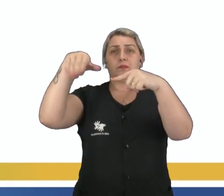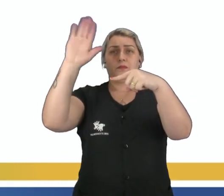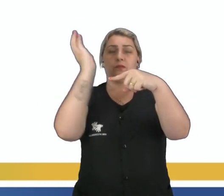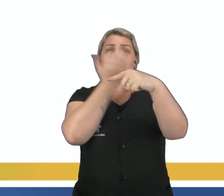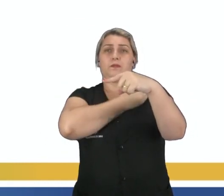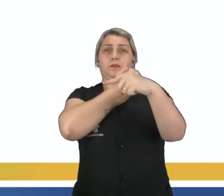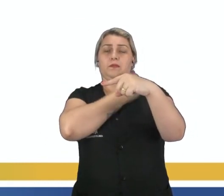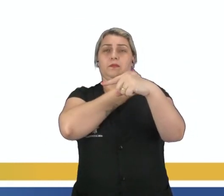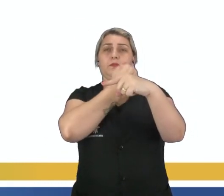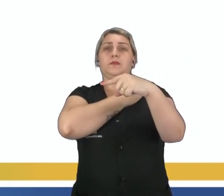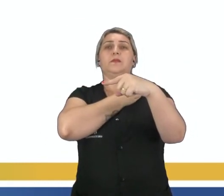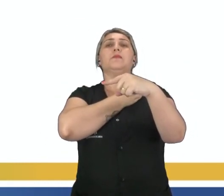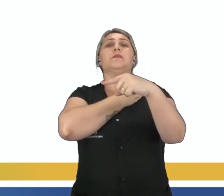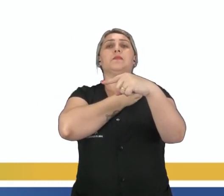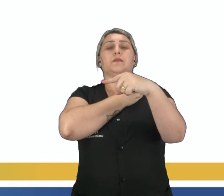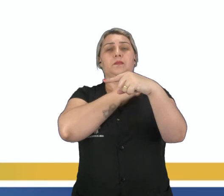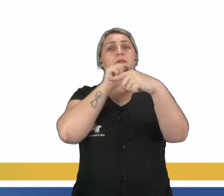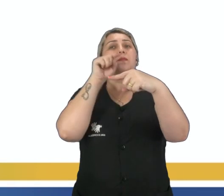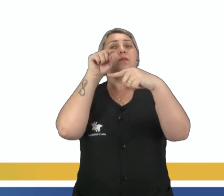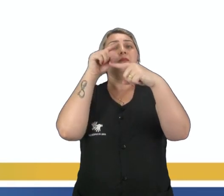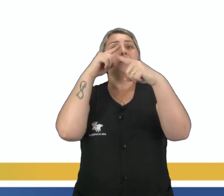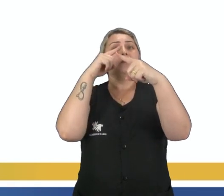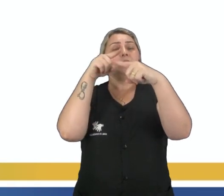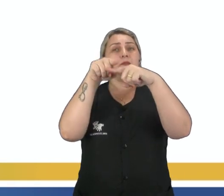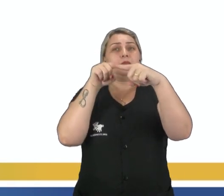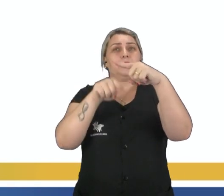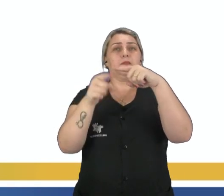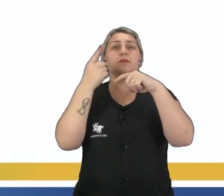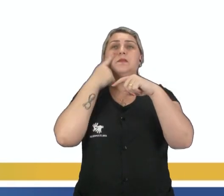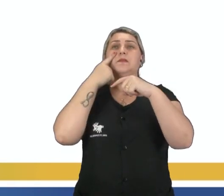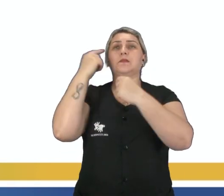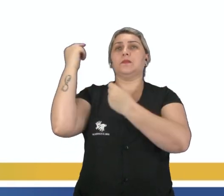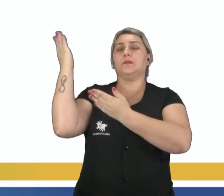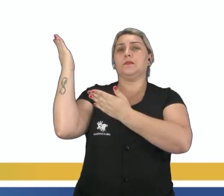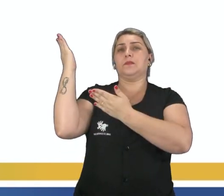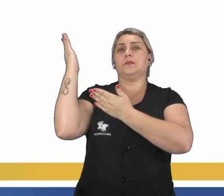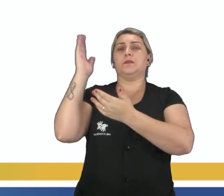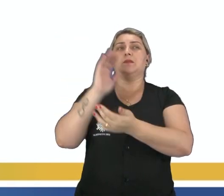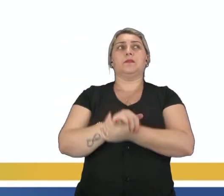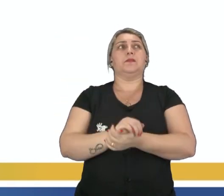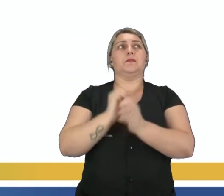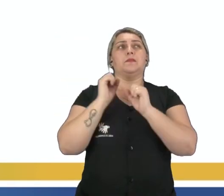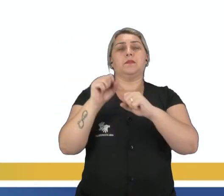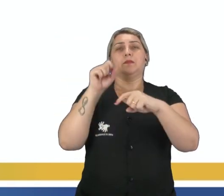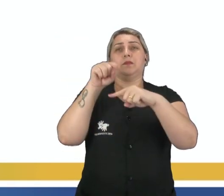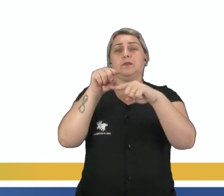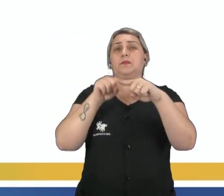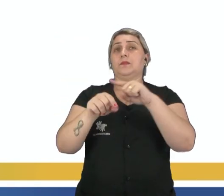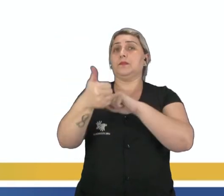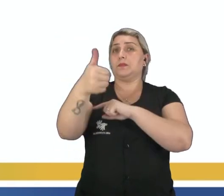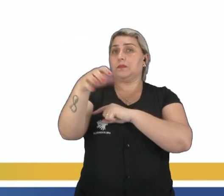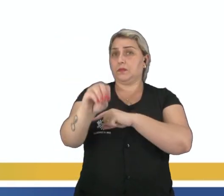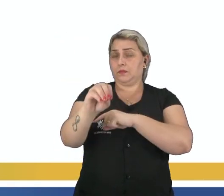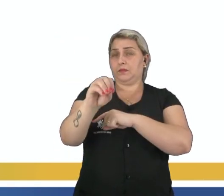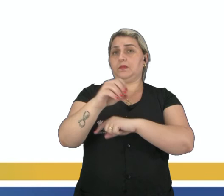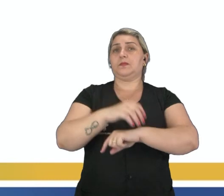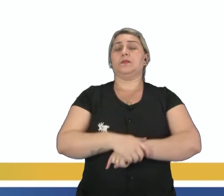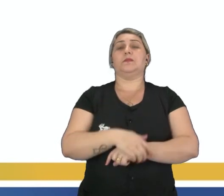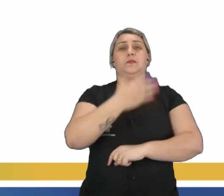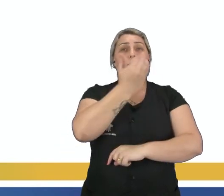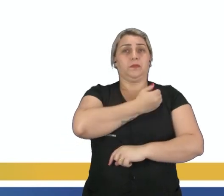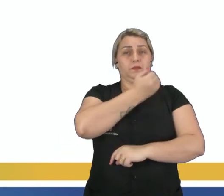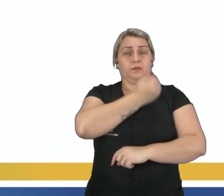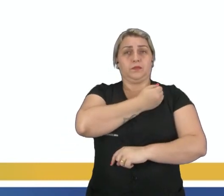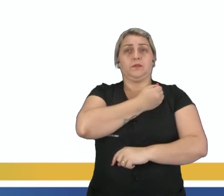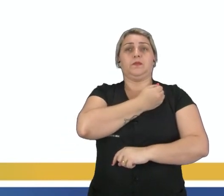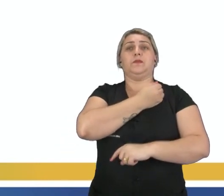maior divisor entre eles. Observe aí comigo na telinha. Então, eu posso dividir por 10, né? O